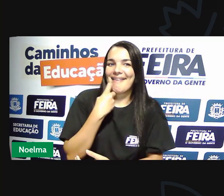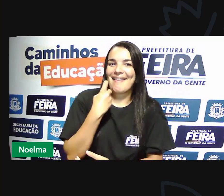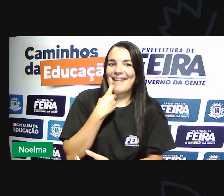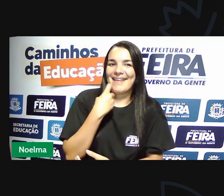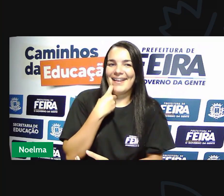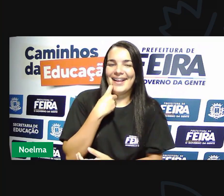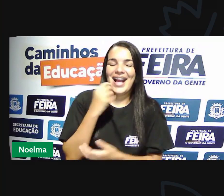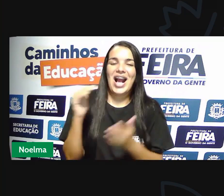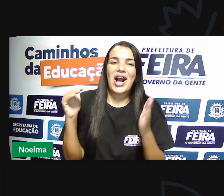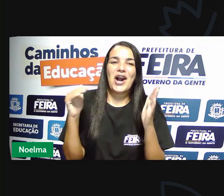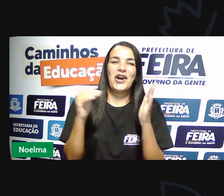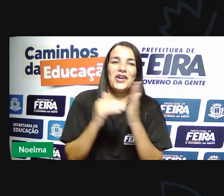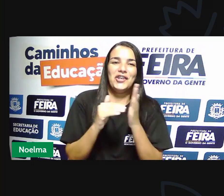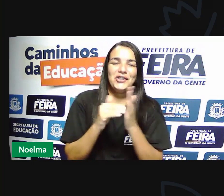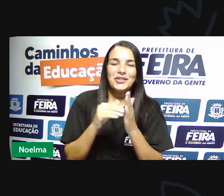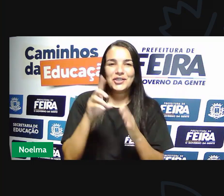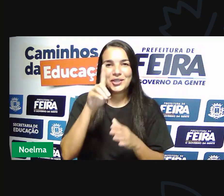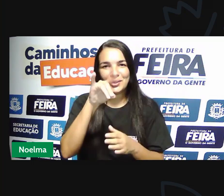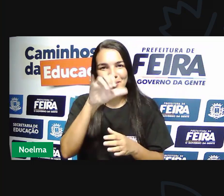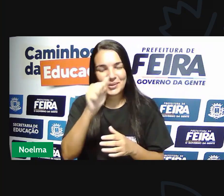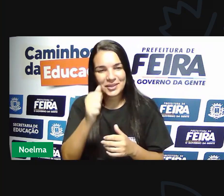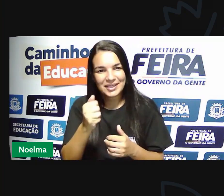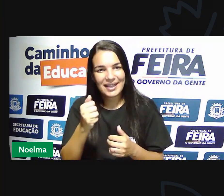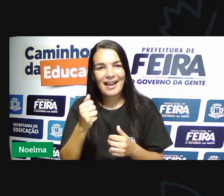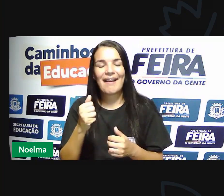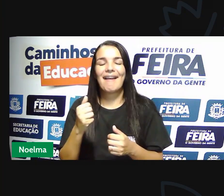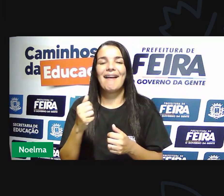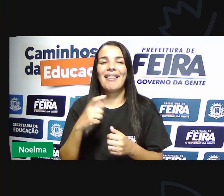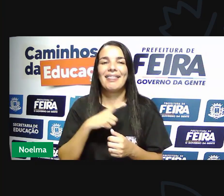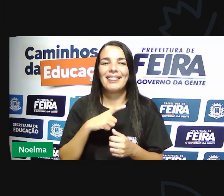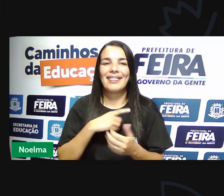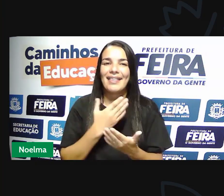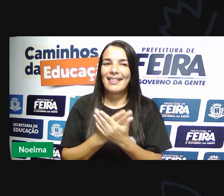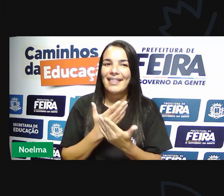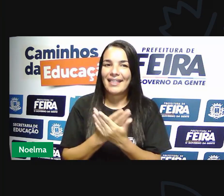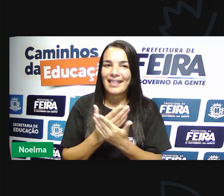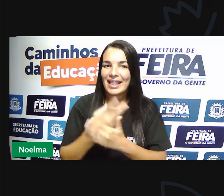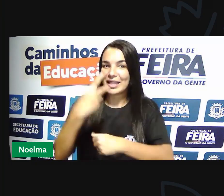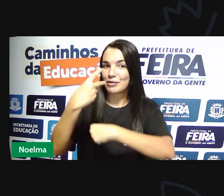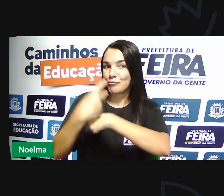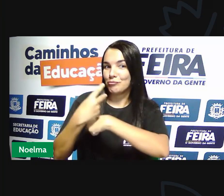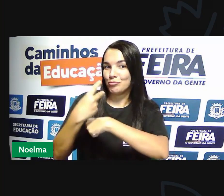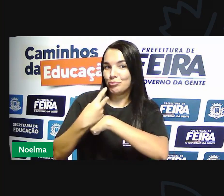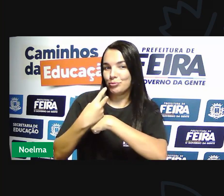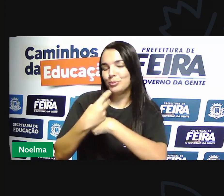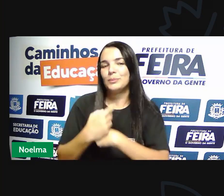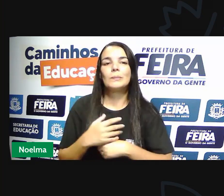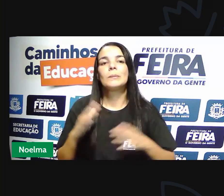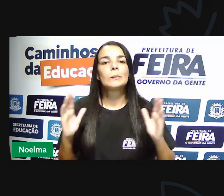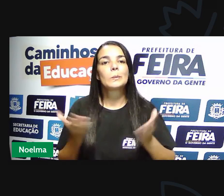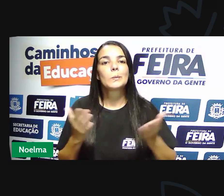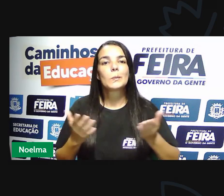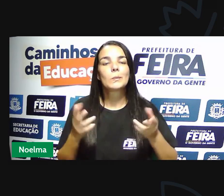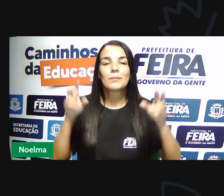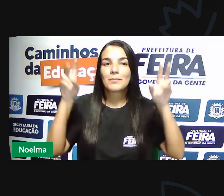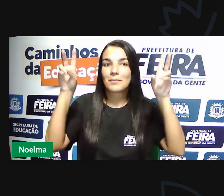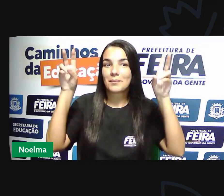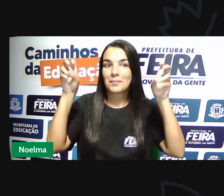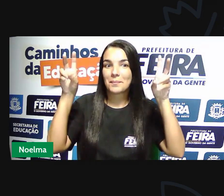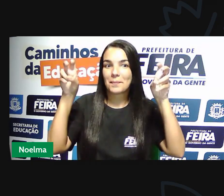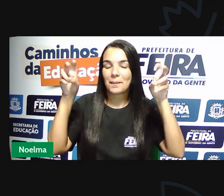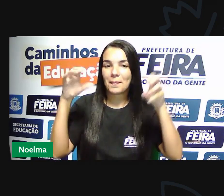nosso último dia de gravação de aula aqui para vocês. Hoje nós teremos aula